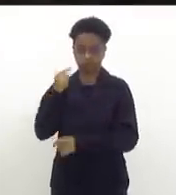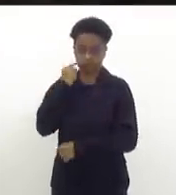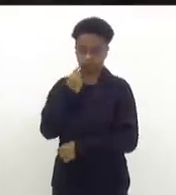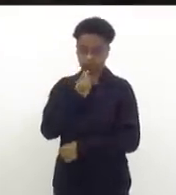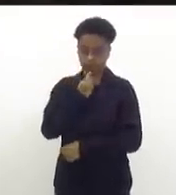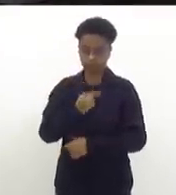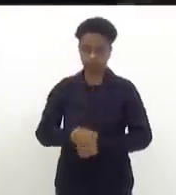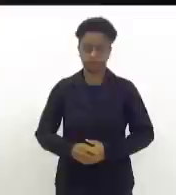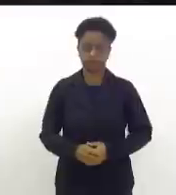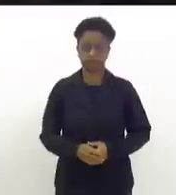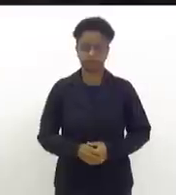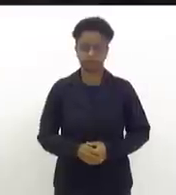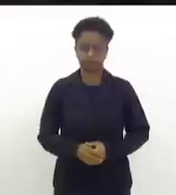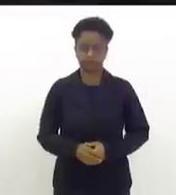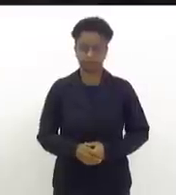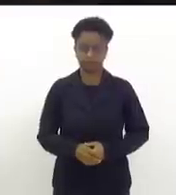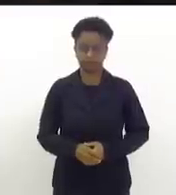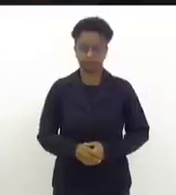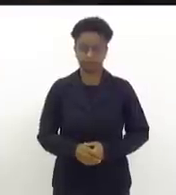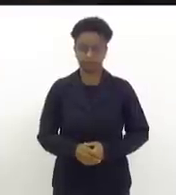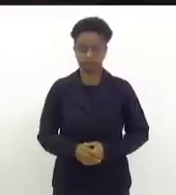auditivos hoje